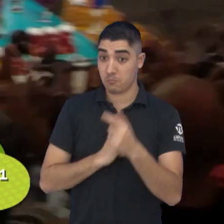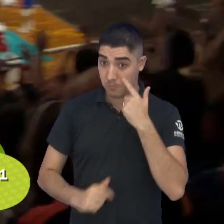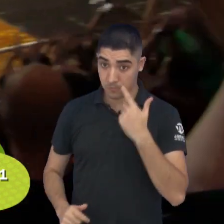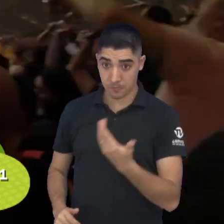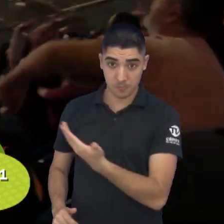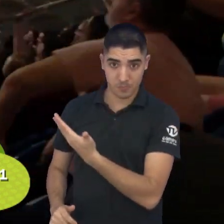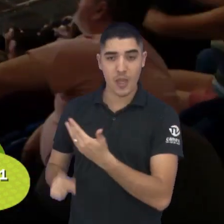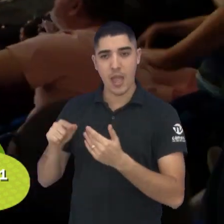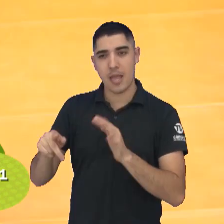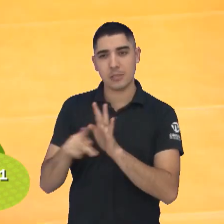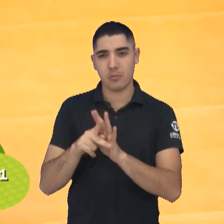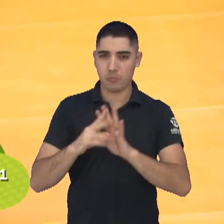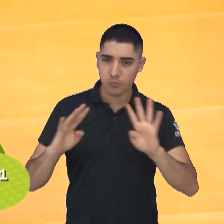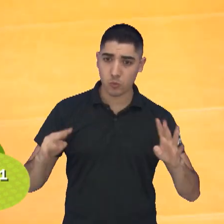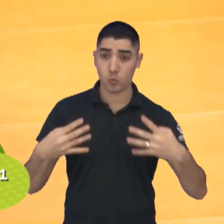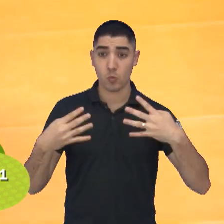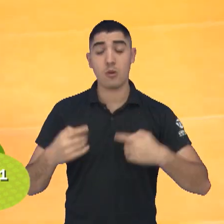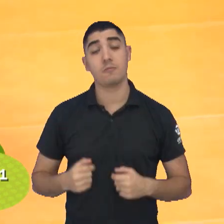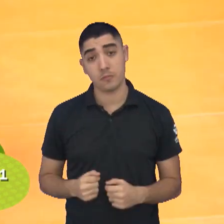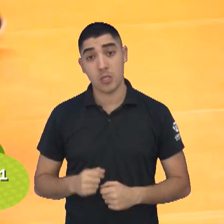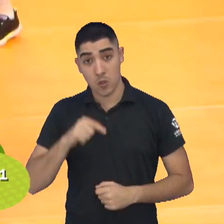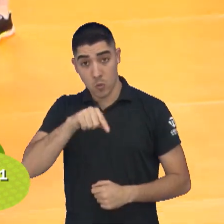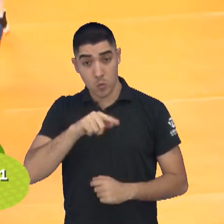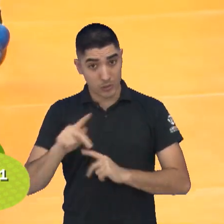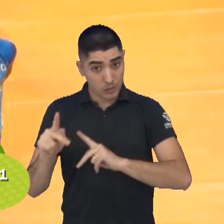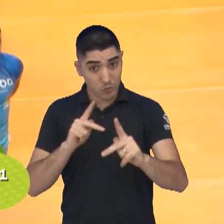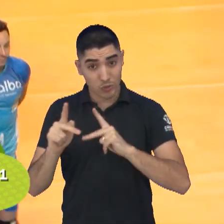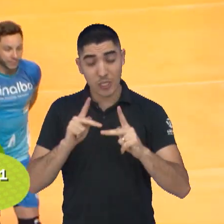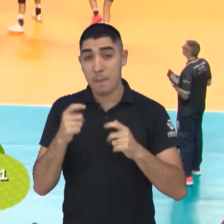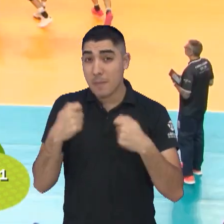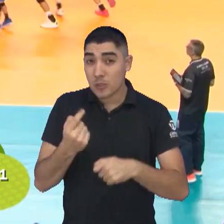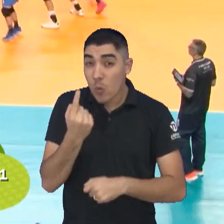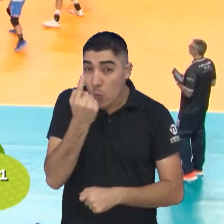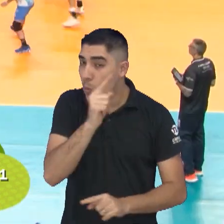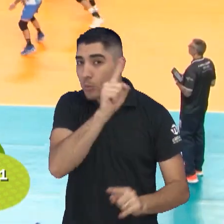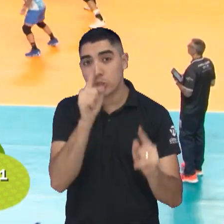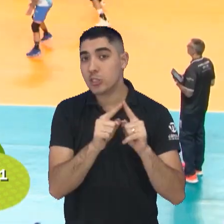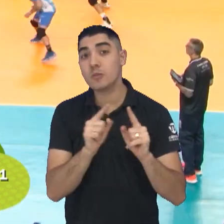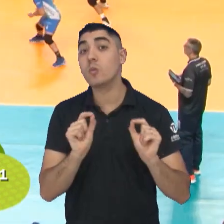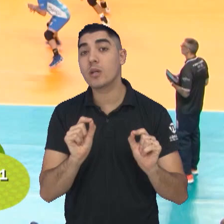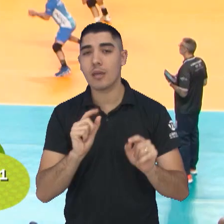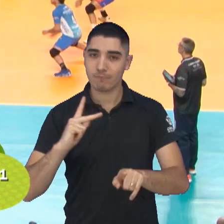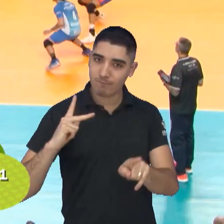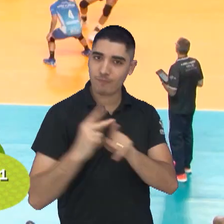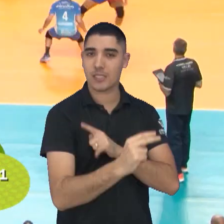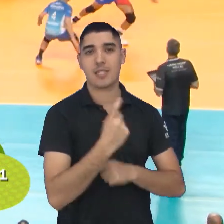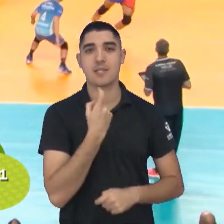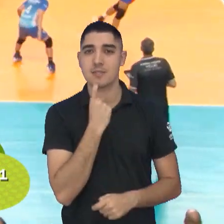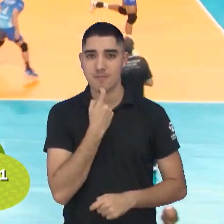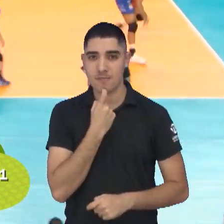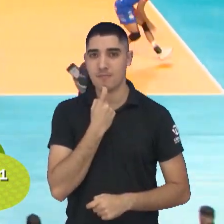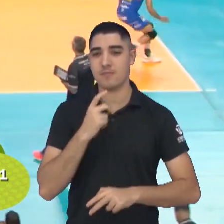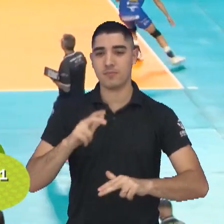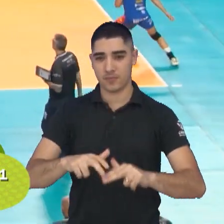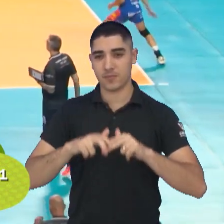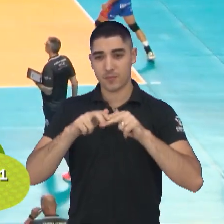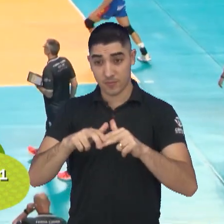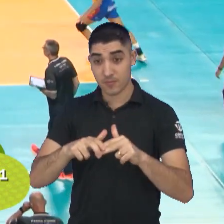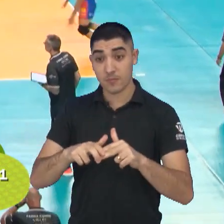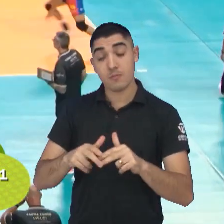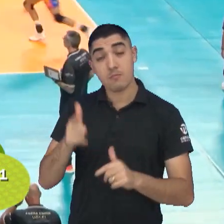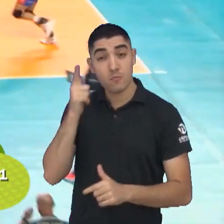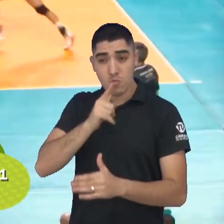Campeonato Paulista de Vôlei, o São José tinha apenas uma missão: vencer o Campinas por qualquer placar e selar